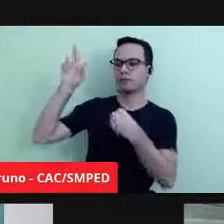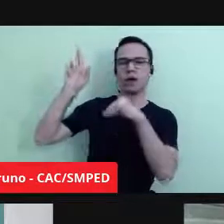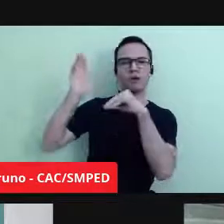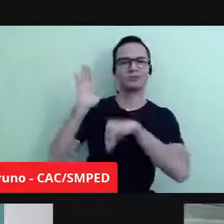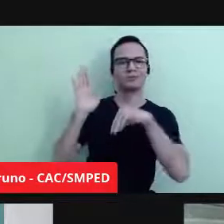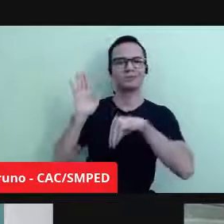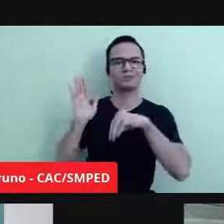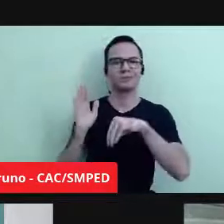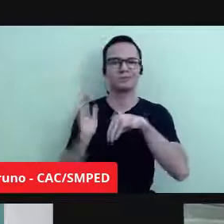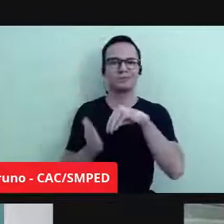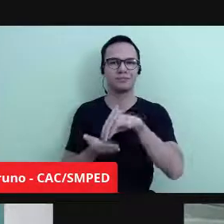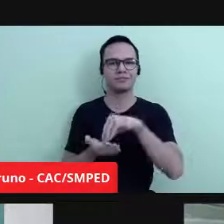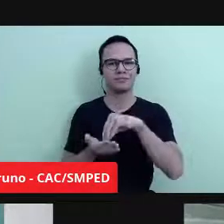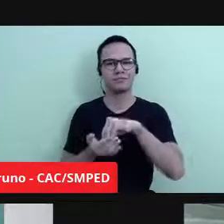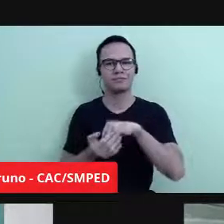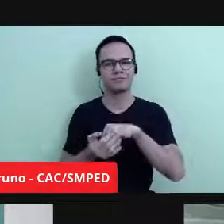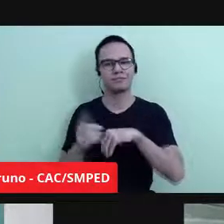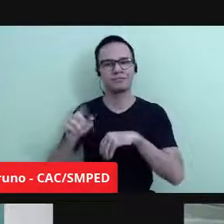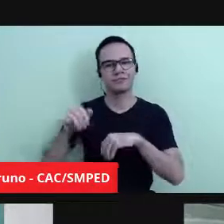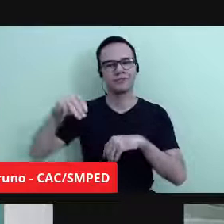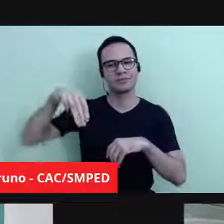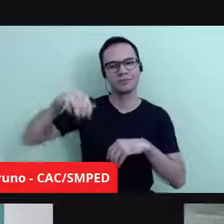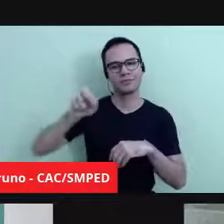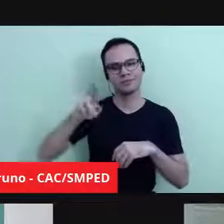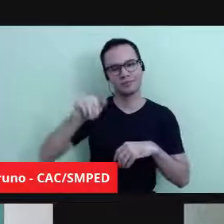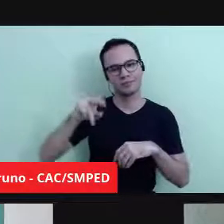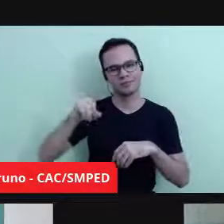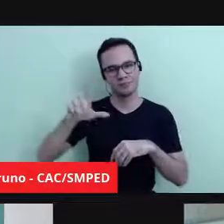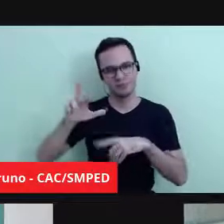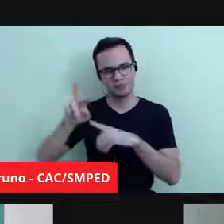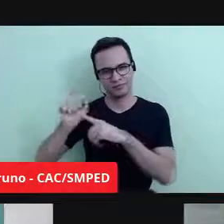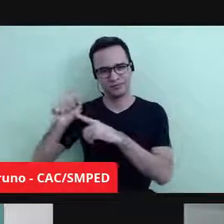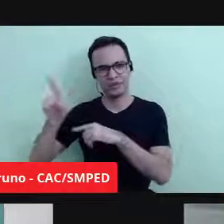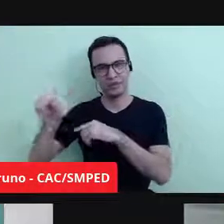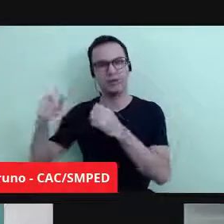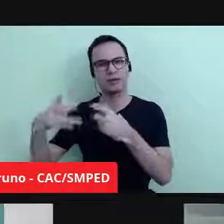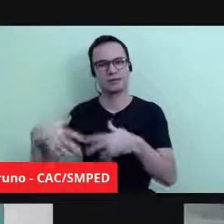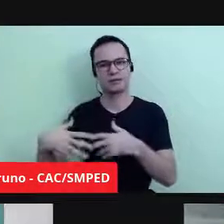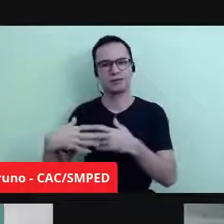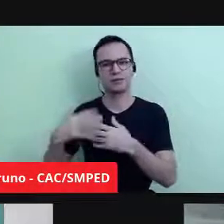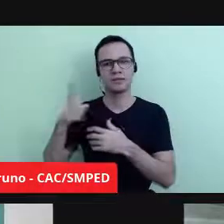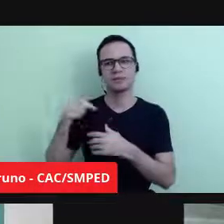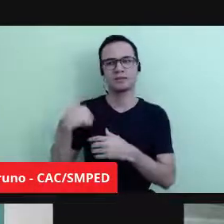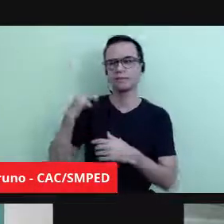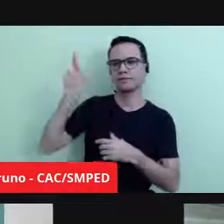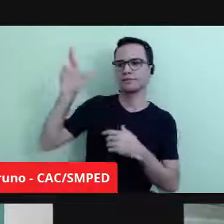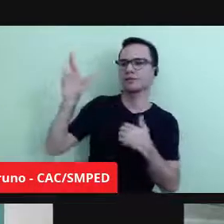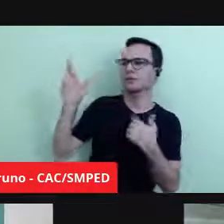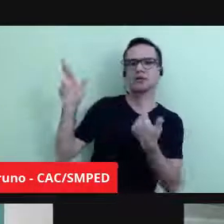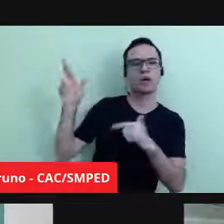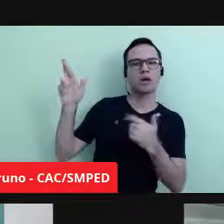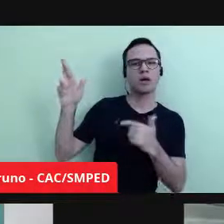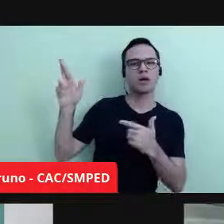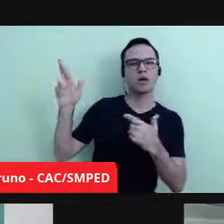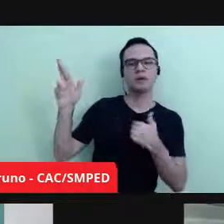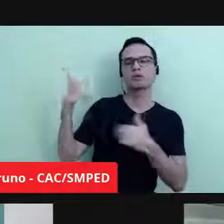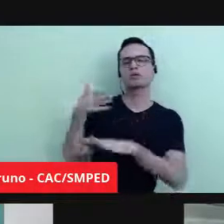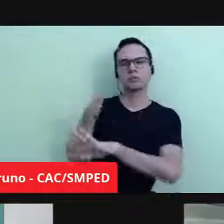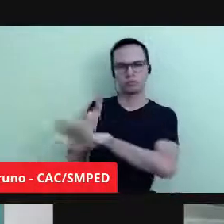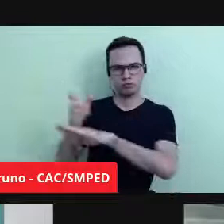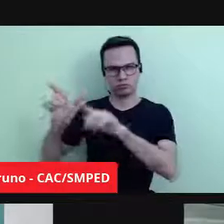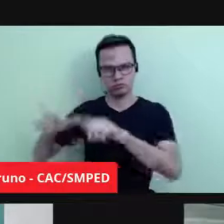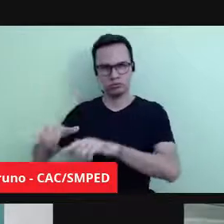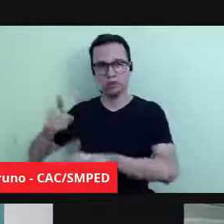né? A Marina Alves também falou isso no começo, as pessoas não se sentem representadas, elas não deixam de frequentar o espaço porque